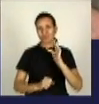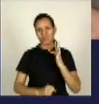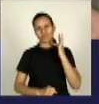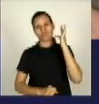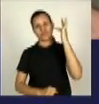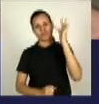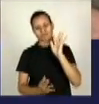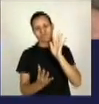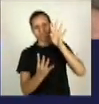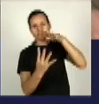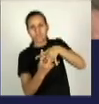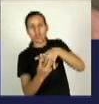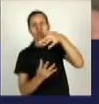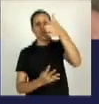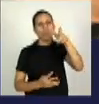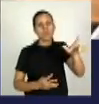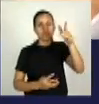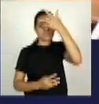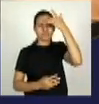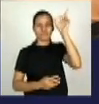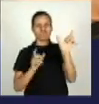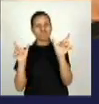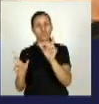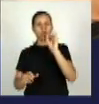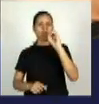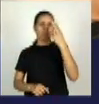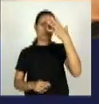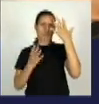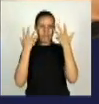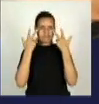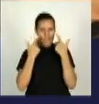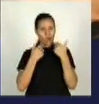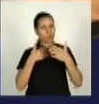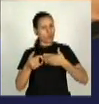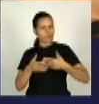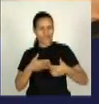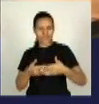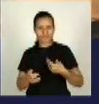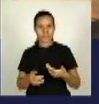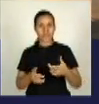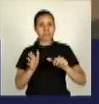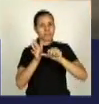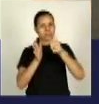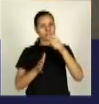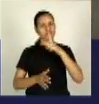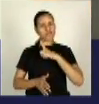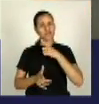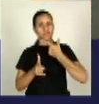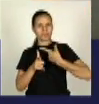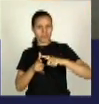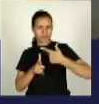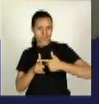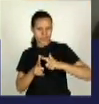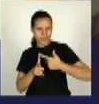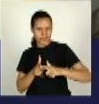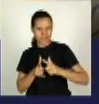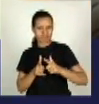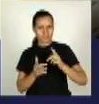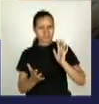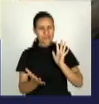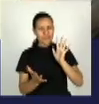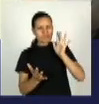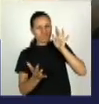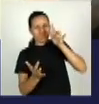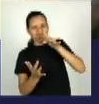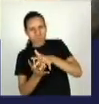eventualmente poderá vir a intervir com algum outro ser humano ou um outro animal qualquer. Então, primeiro, nós temos esse